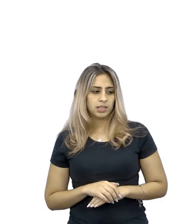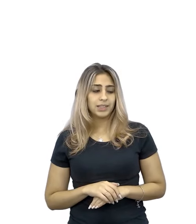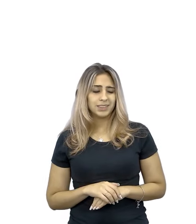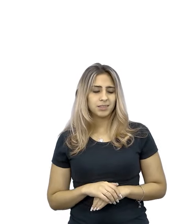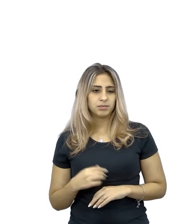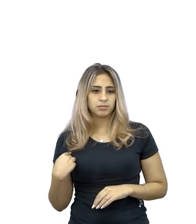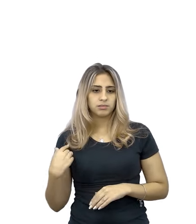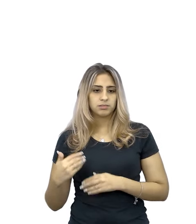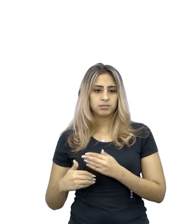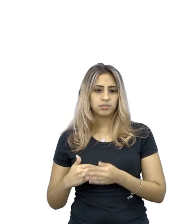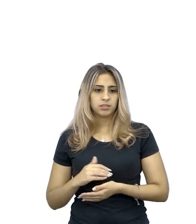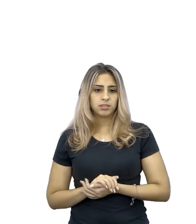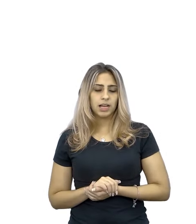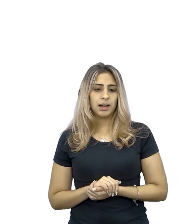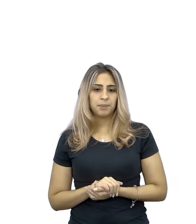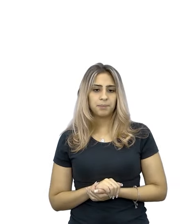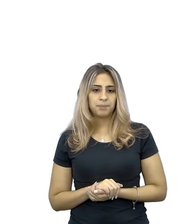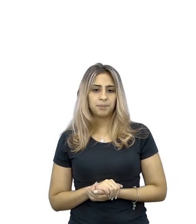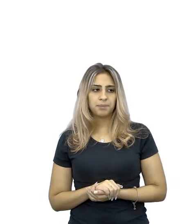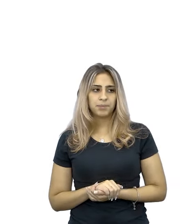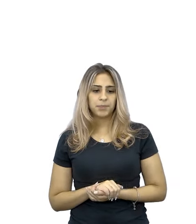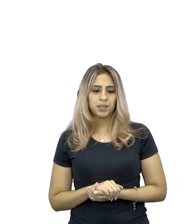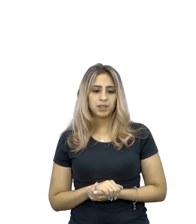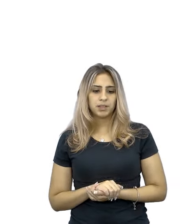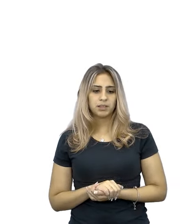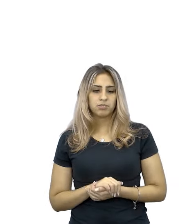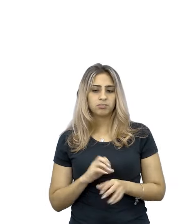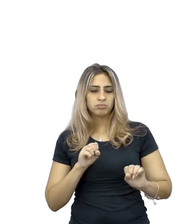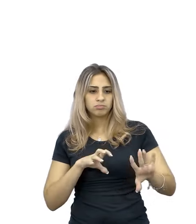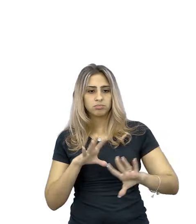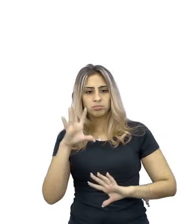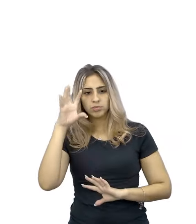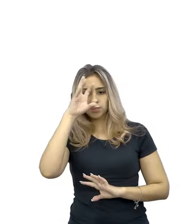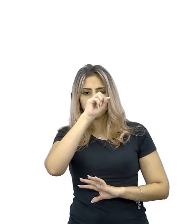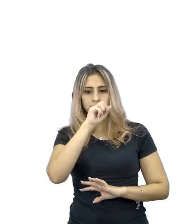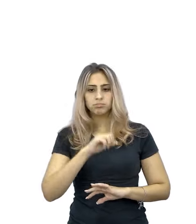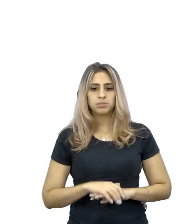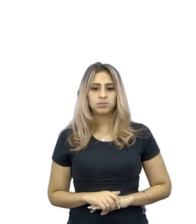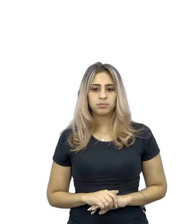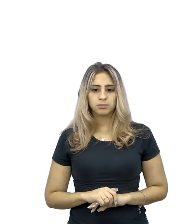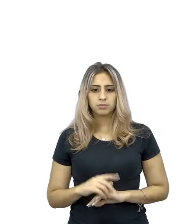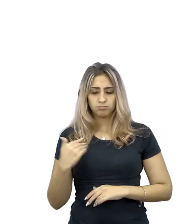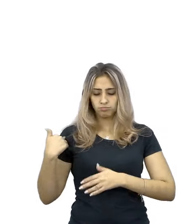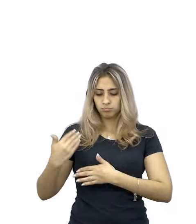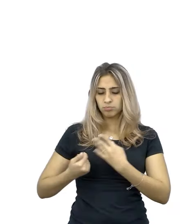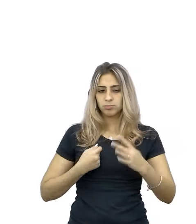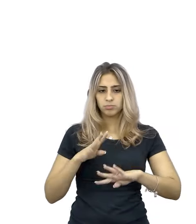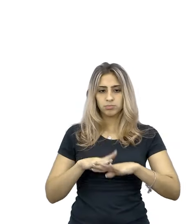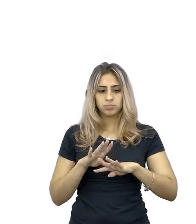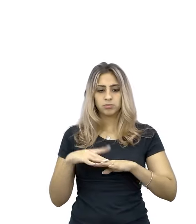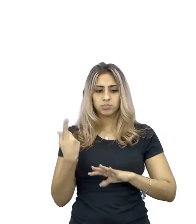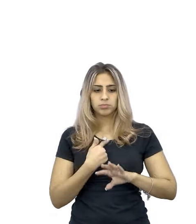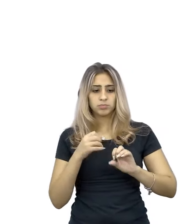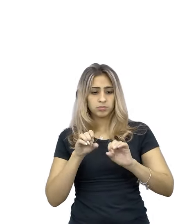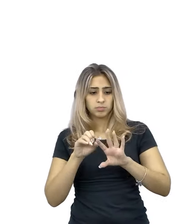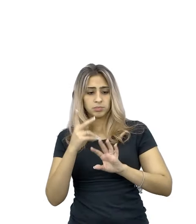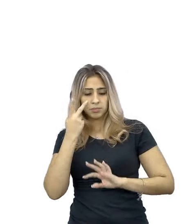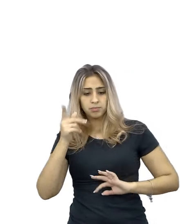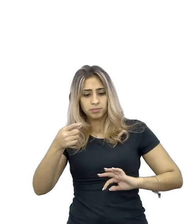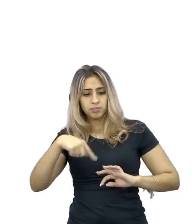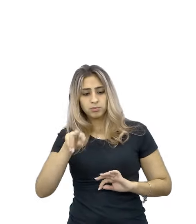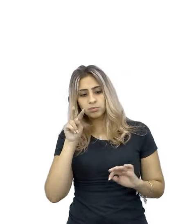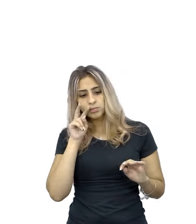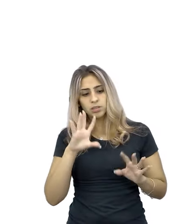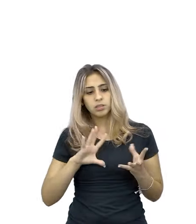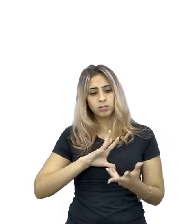é tornar esse aluno parte do processo de ensino e aprendizagem, parte desse mundo matemático. Nós vamos ensinar para eles a olhar